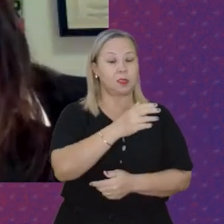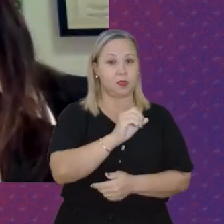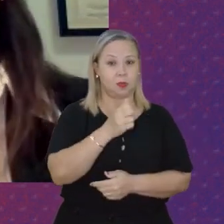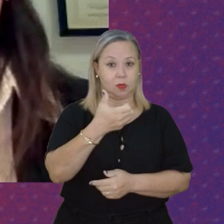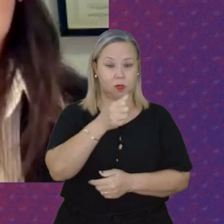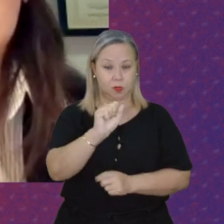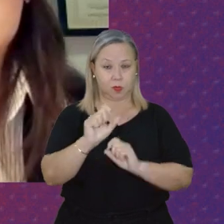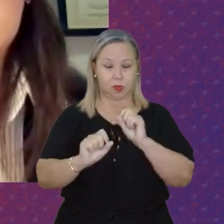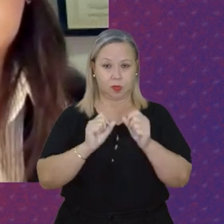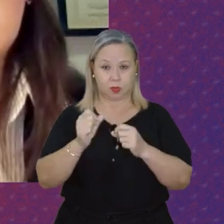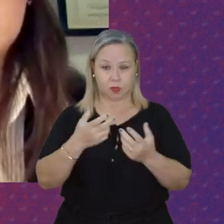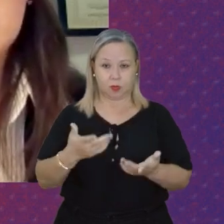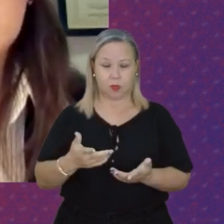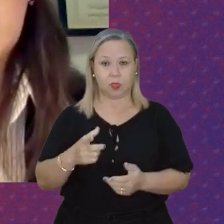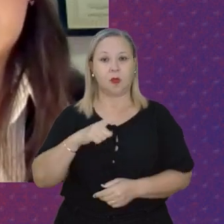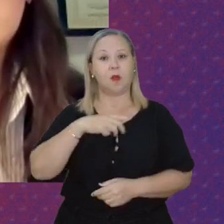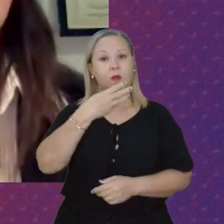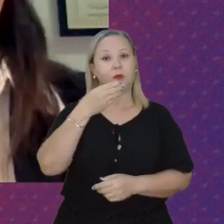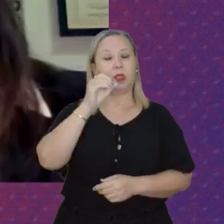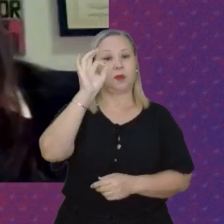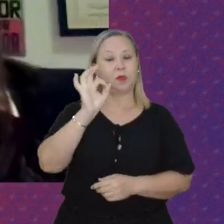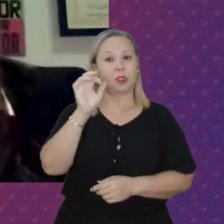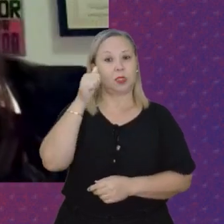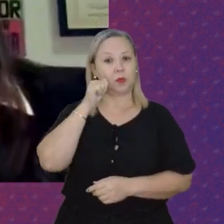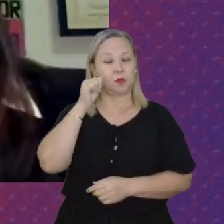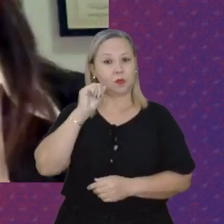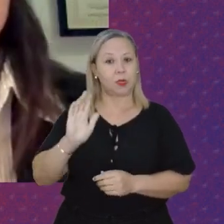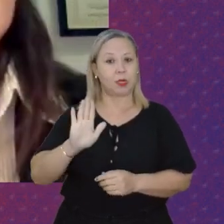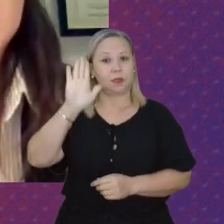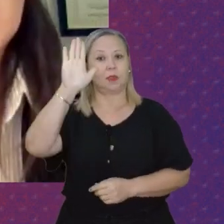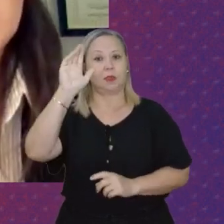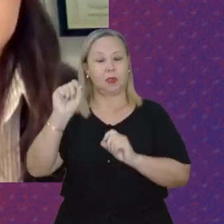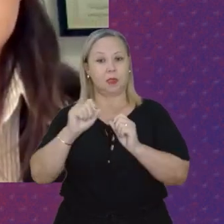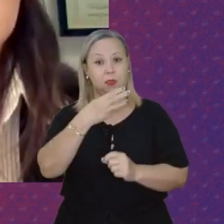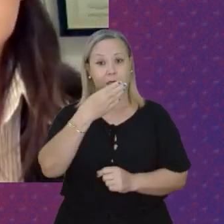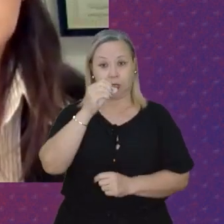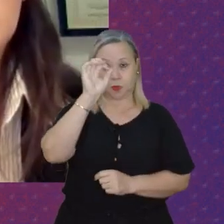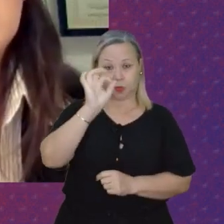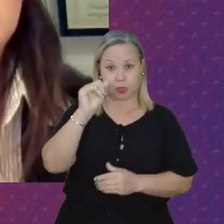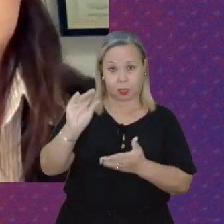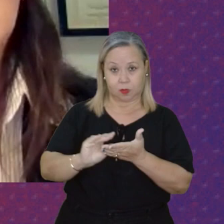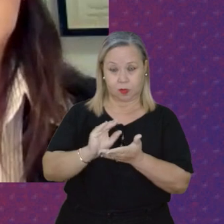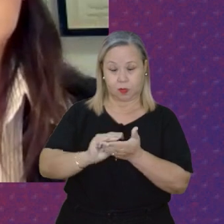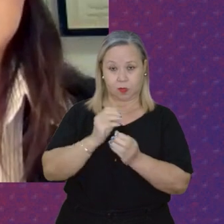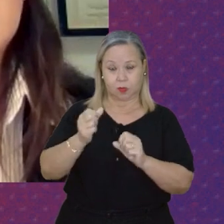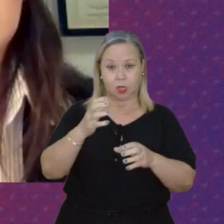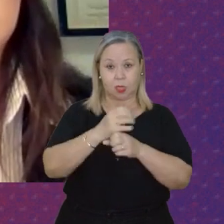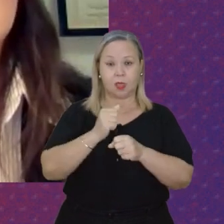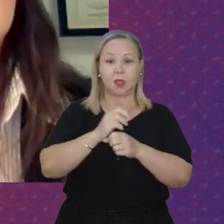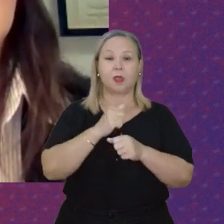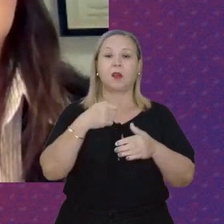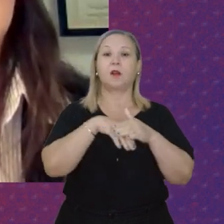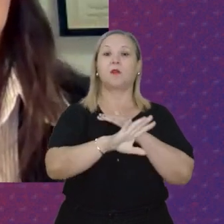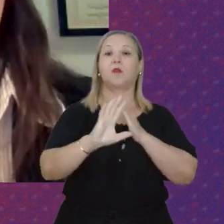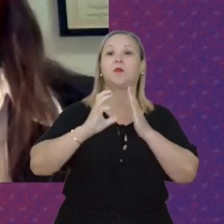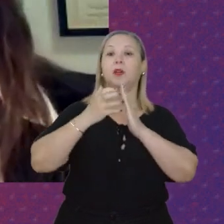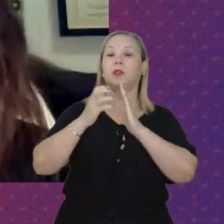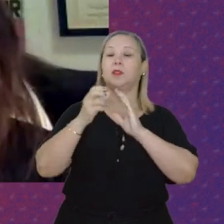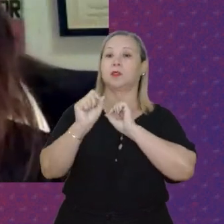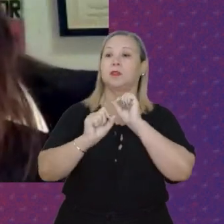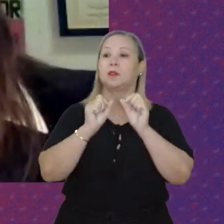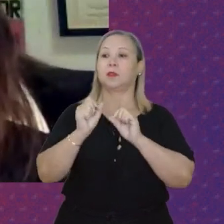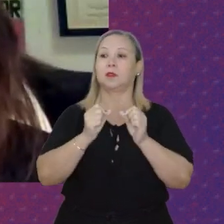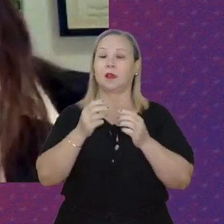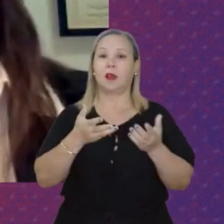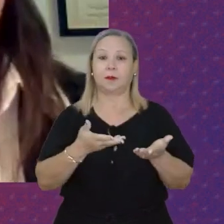vocês têm que ter pelo menos 30% de mulheres candidatas, então, pelo menos 30% dos recursos do fundo partidário e do fundo especial de financiamento de campanha que forem